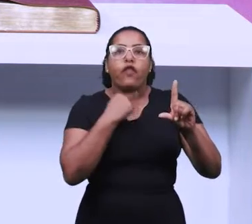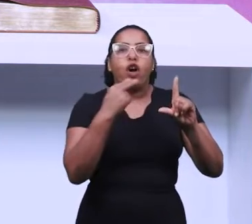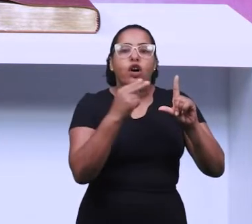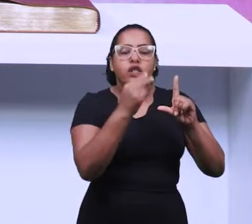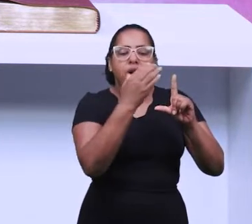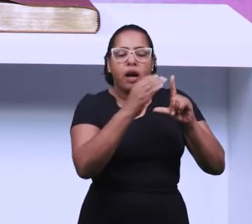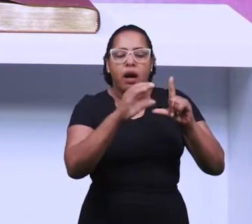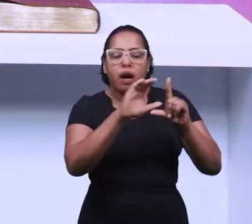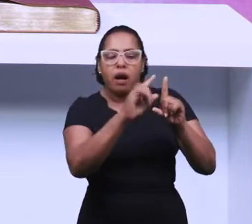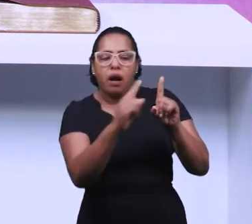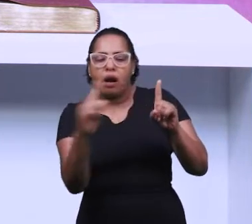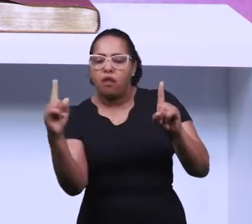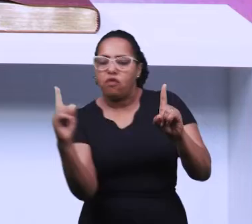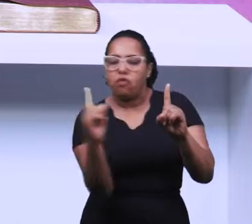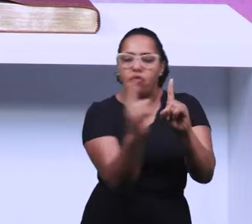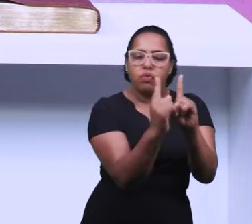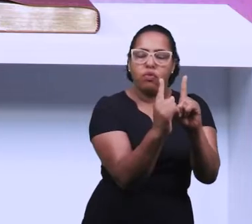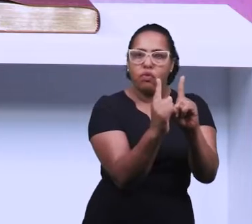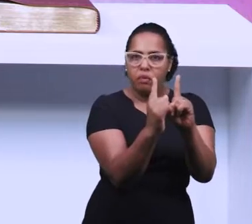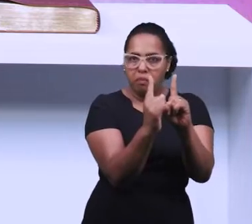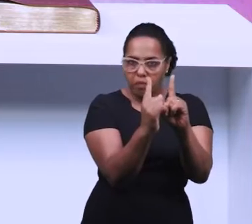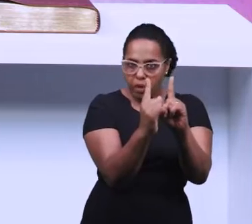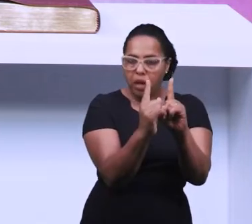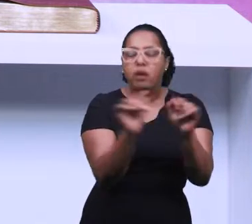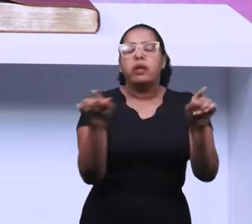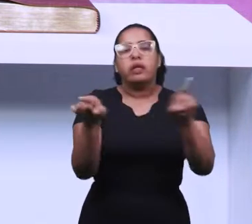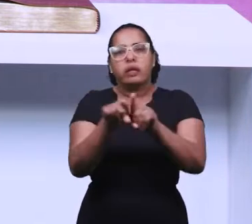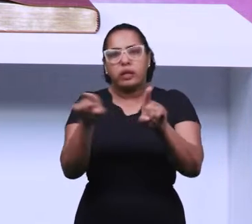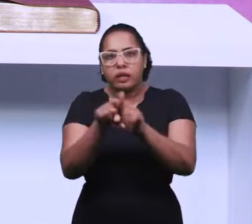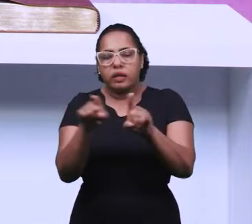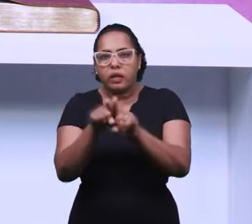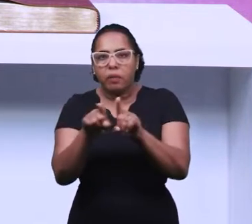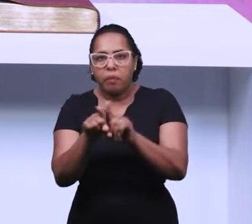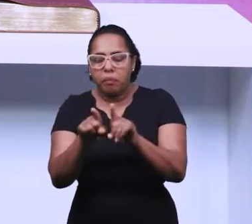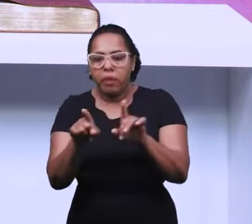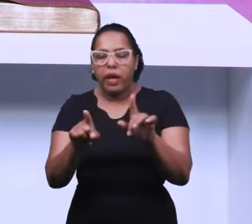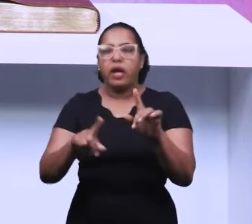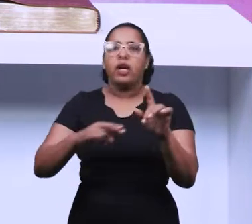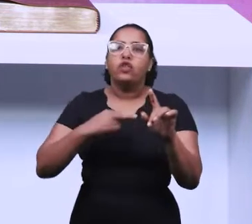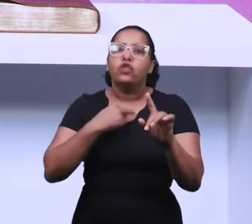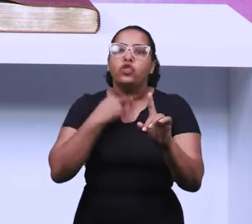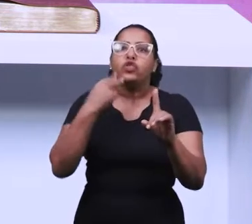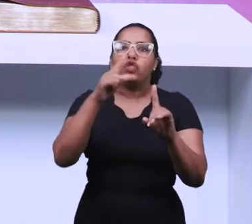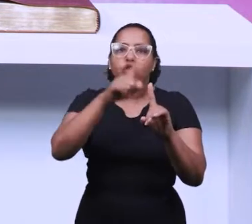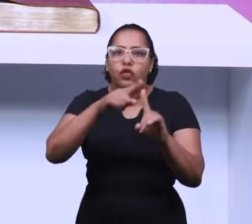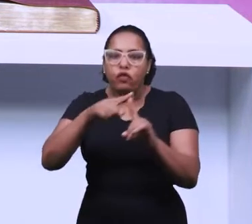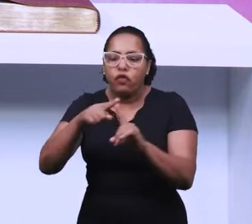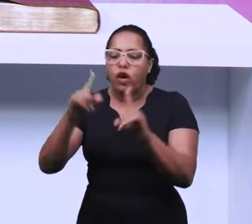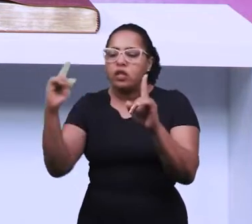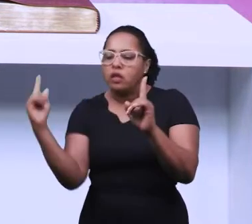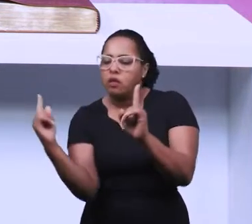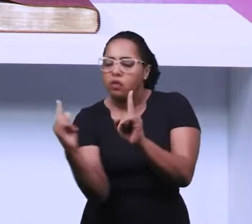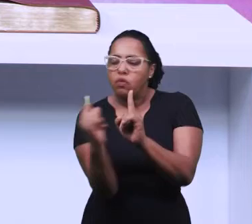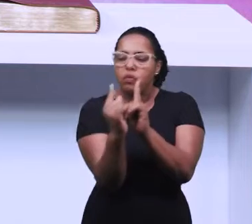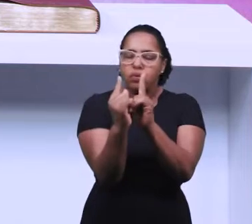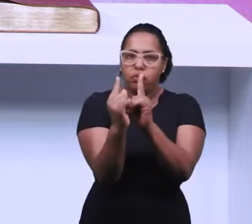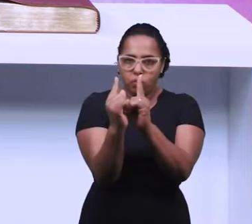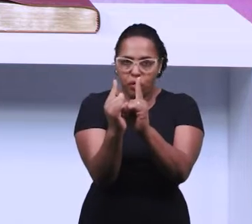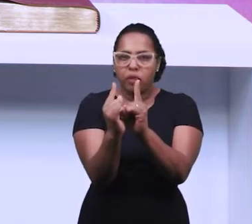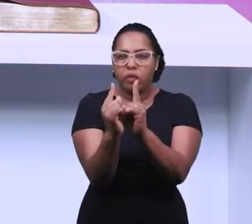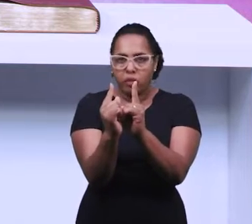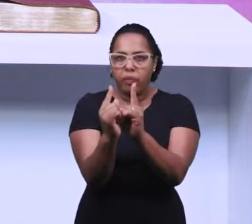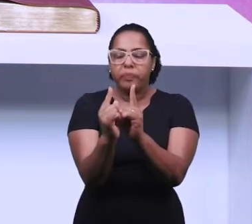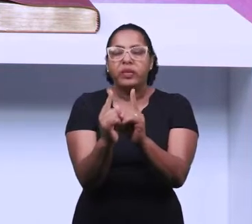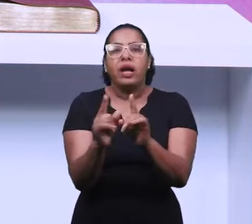elas têm muitas vezes capacidade de dicção menor, que ainda está em aperfeiçoamento. Essas